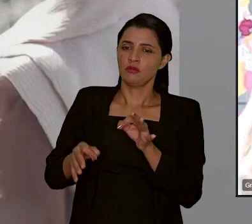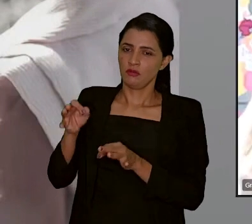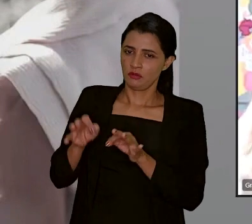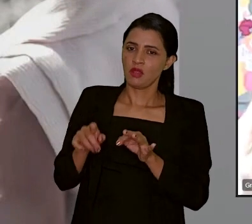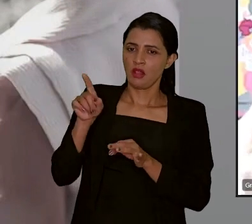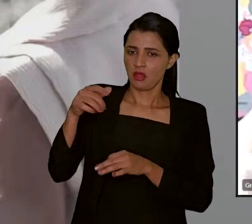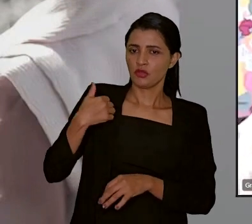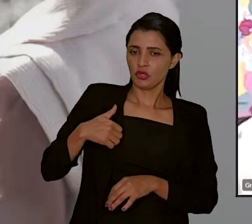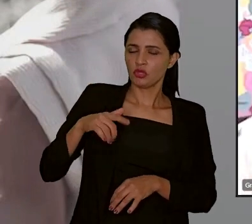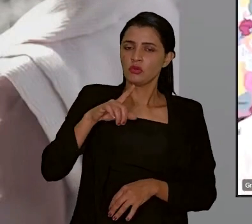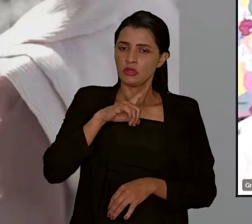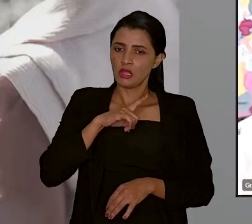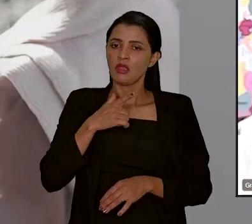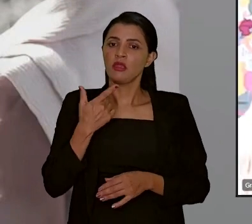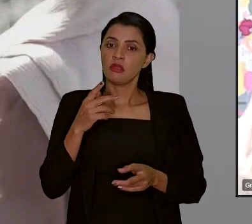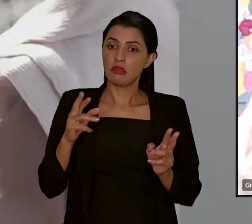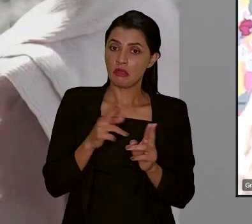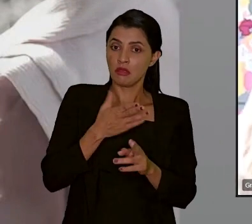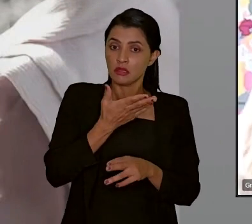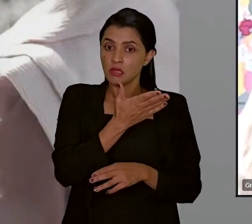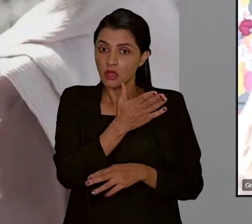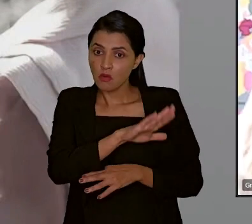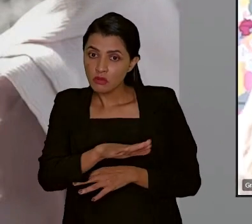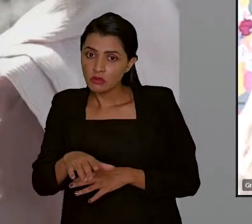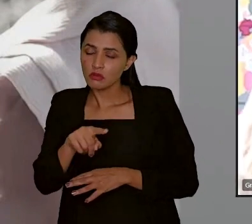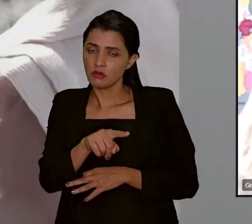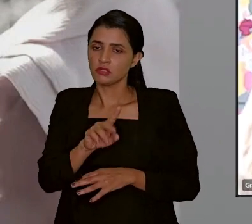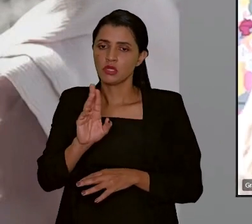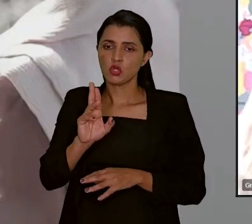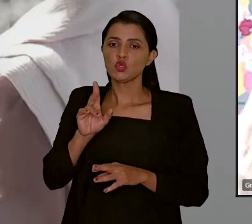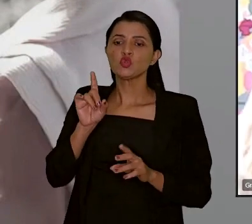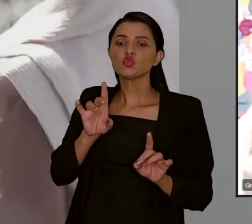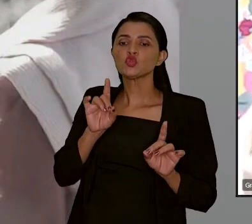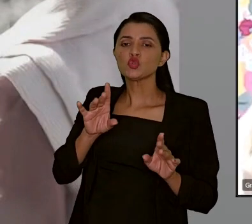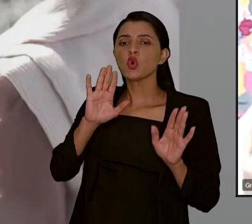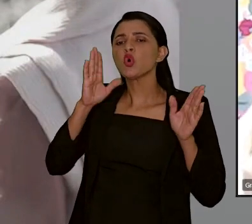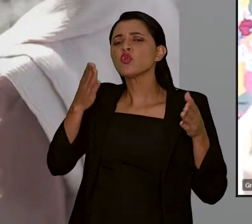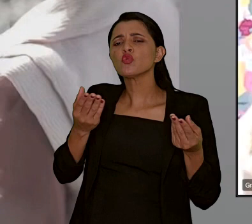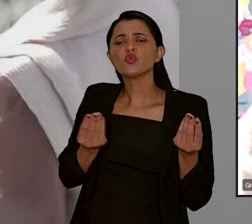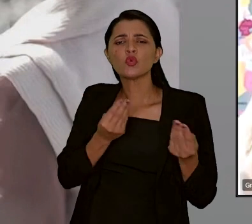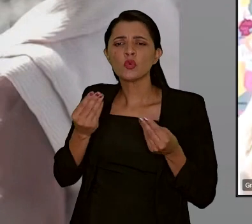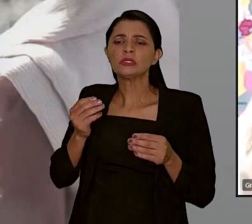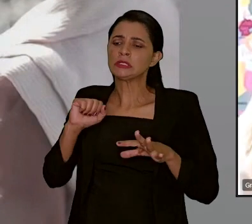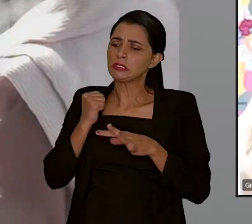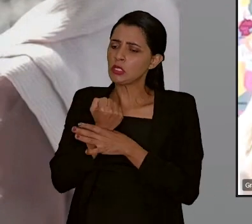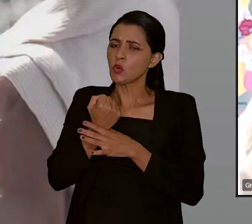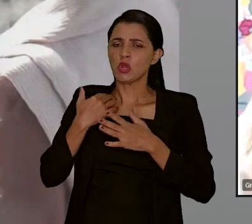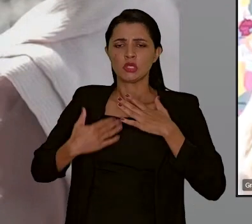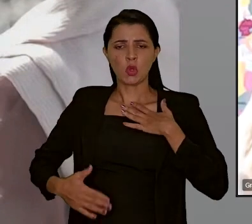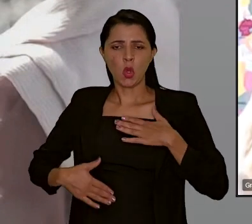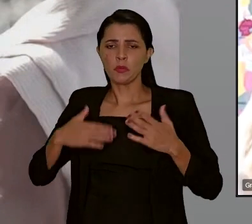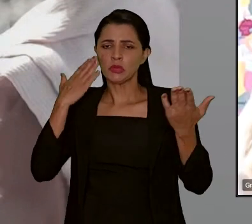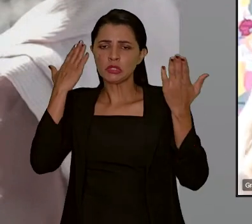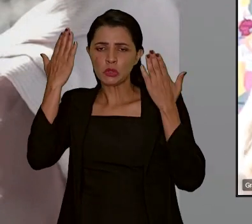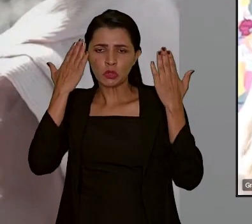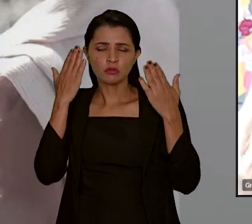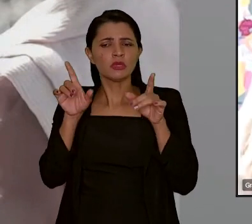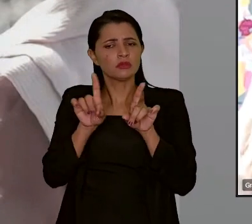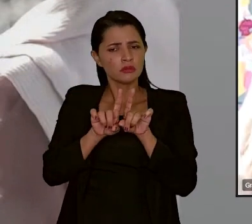não apenas no aspecto de segurança física, psicológica, mas também no